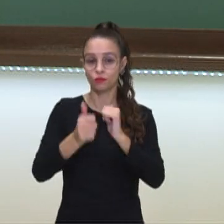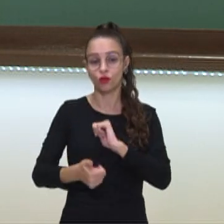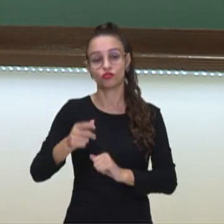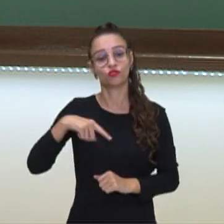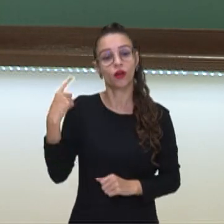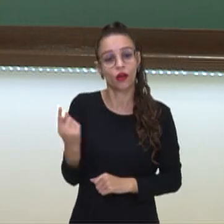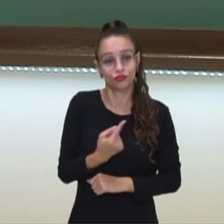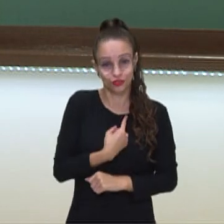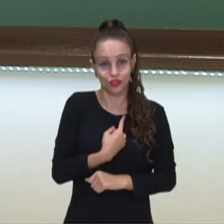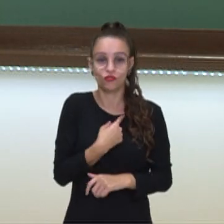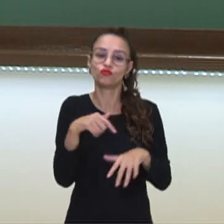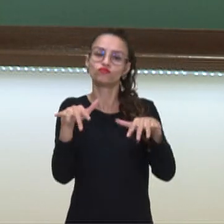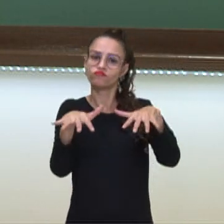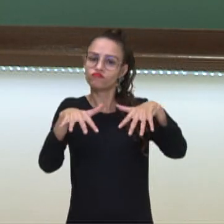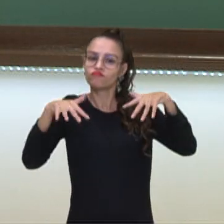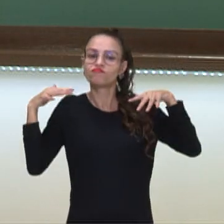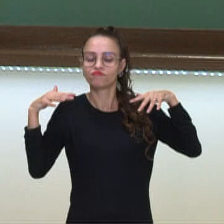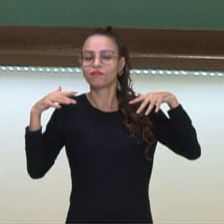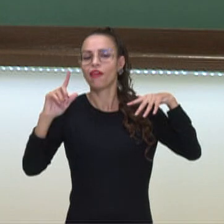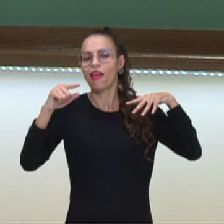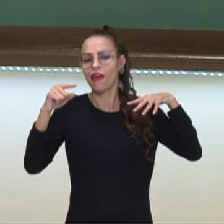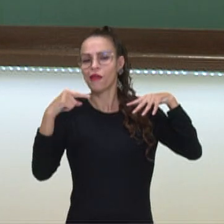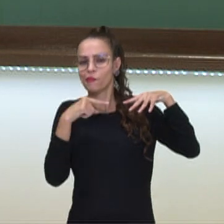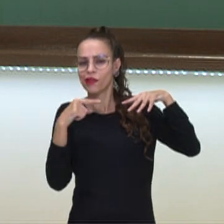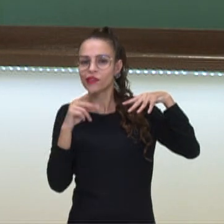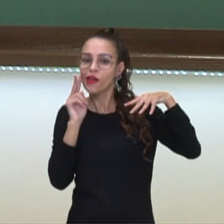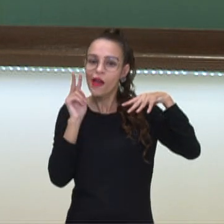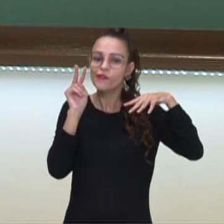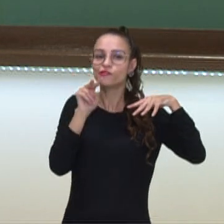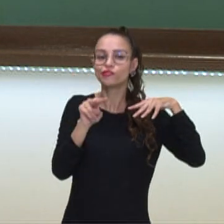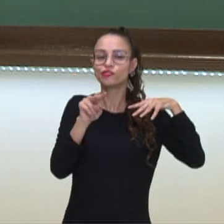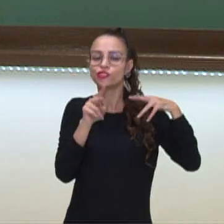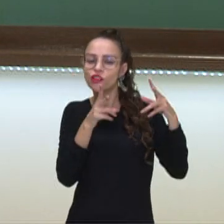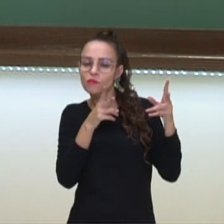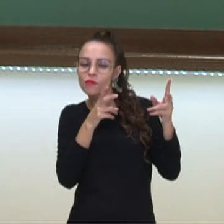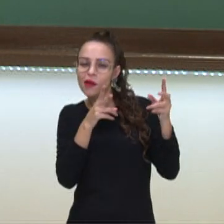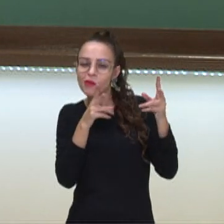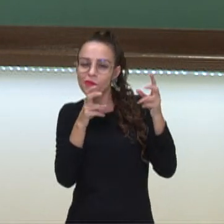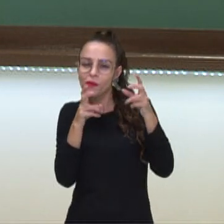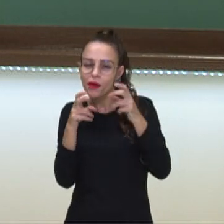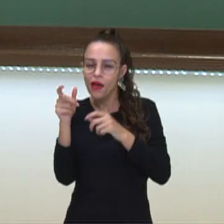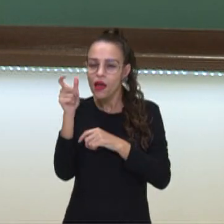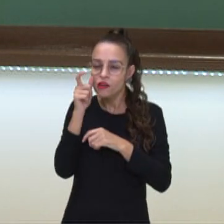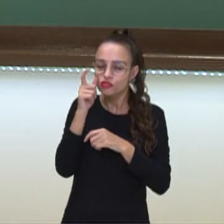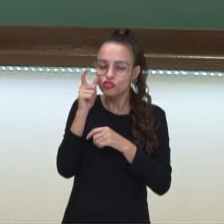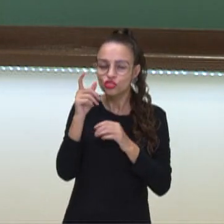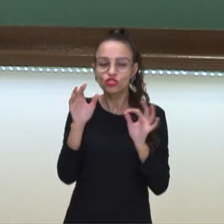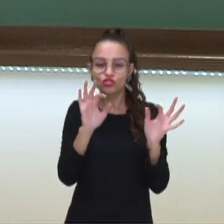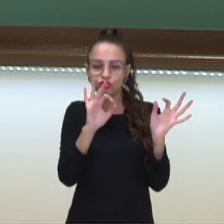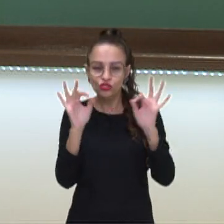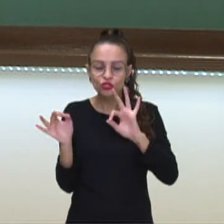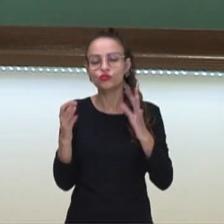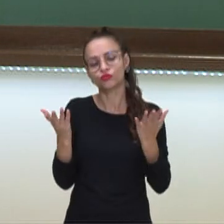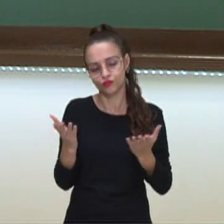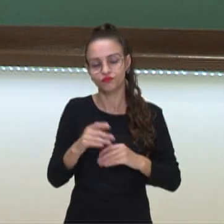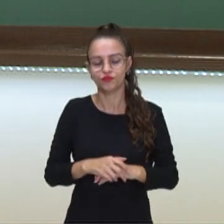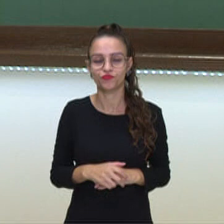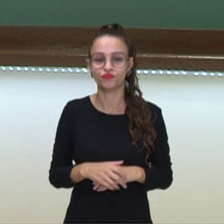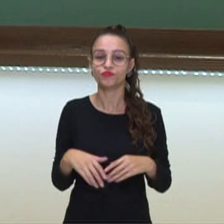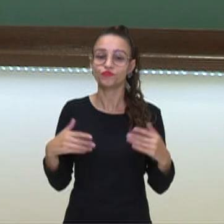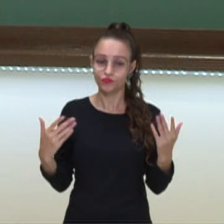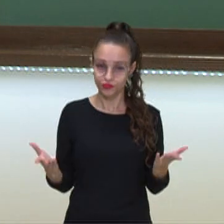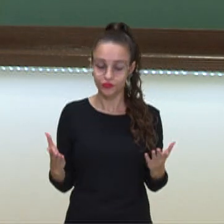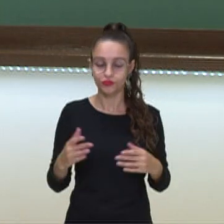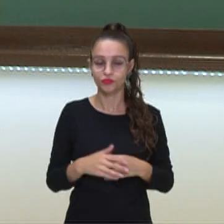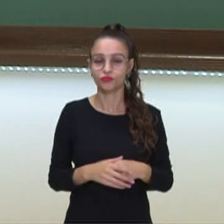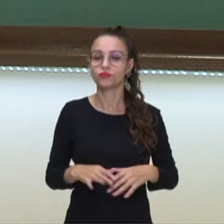acaba consumindo eles, né? Consumindo, que eu digo, né? Assistindo esses esportes como torcedores.